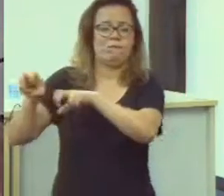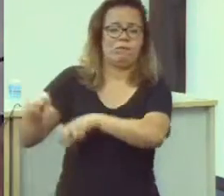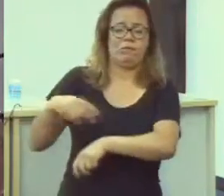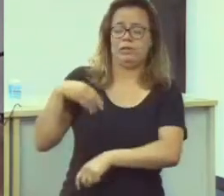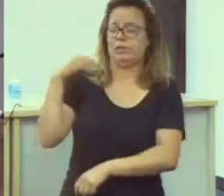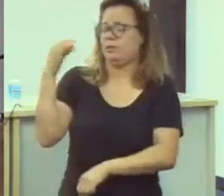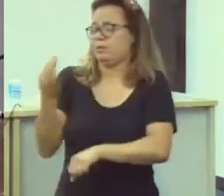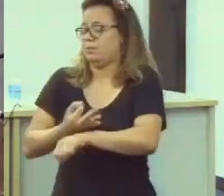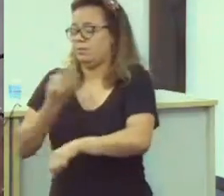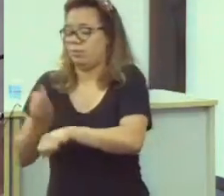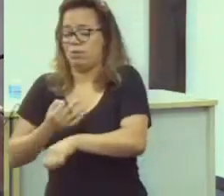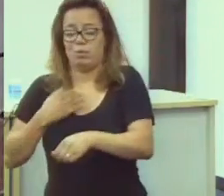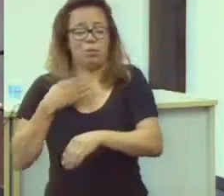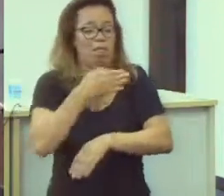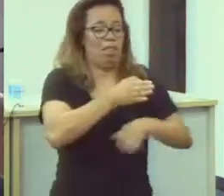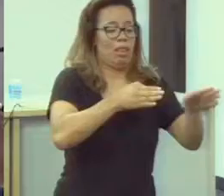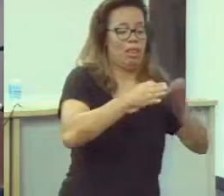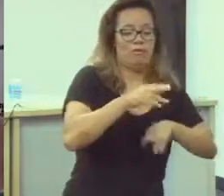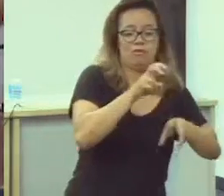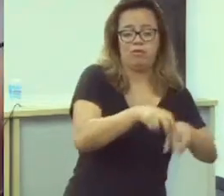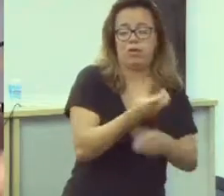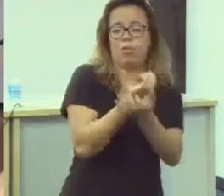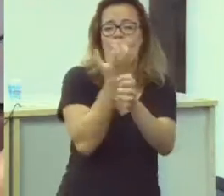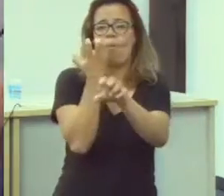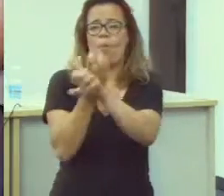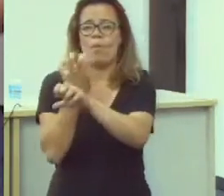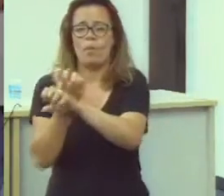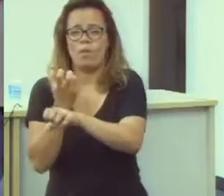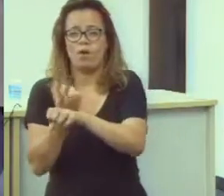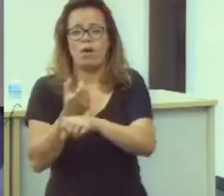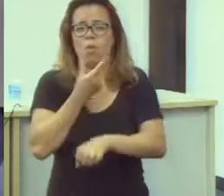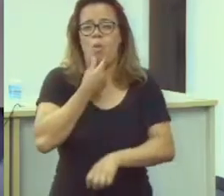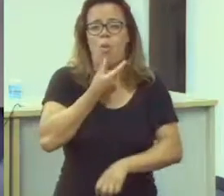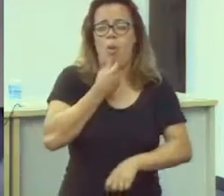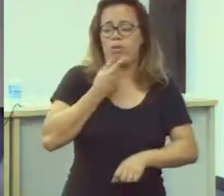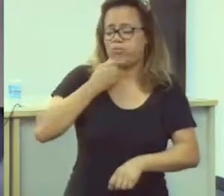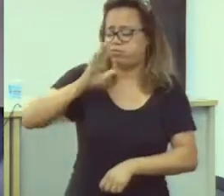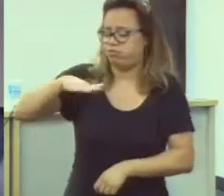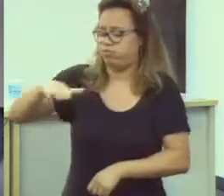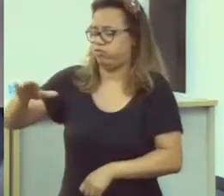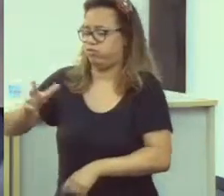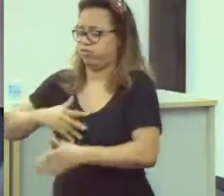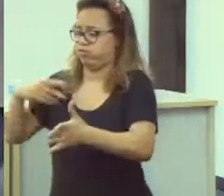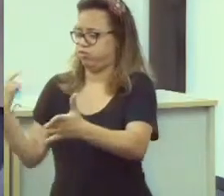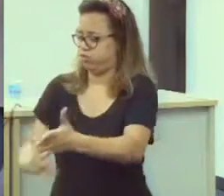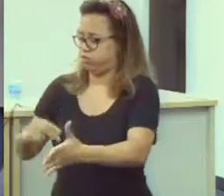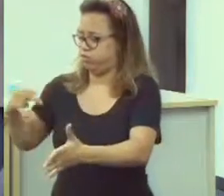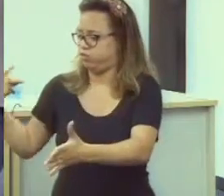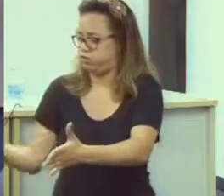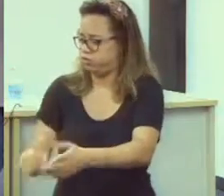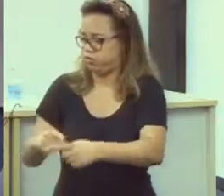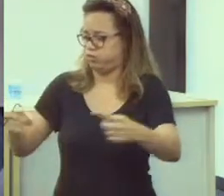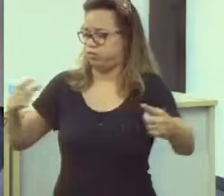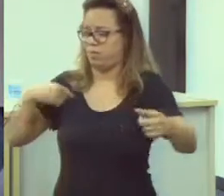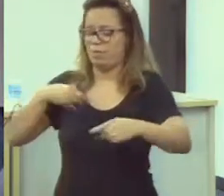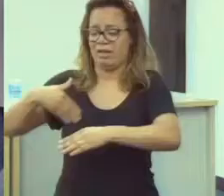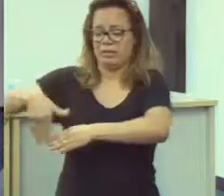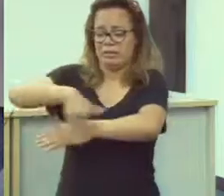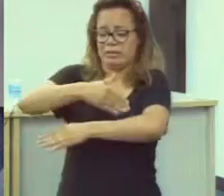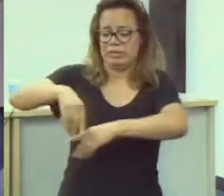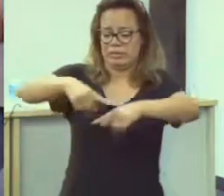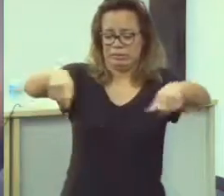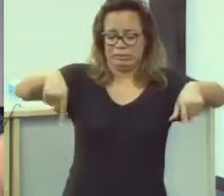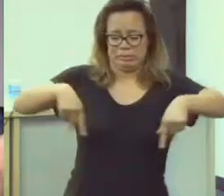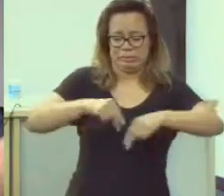fora não temos trampo. Menino levado, coiceado por cavalo branco na beira do